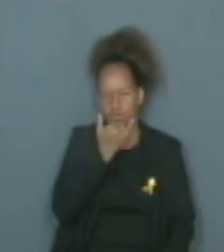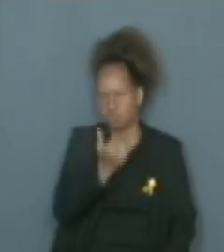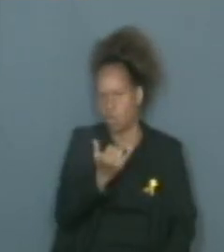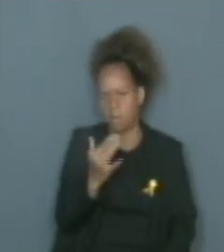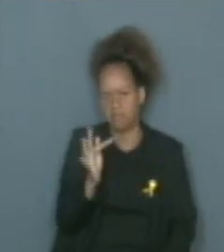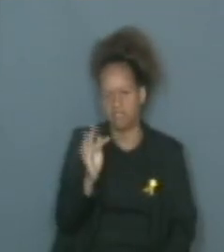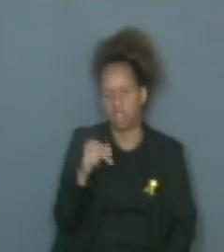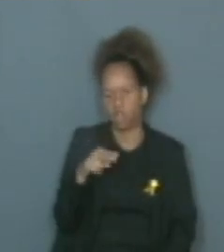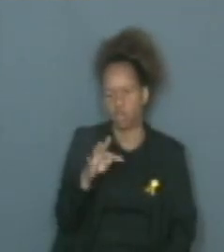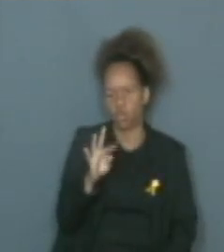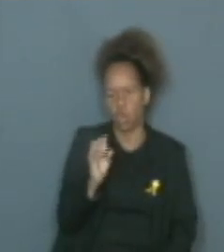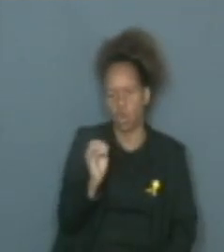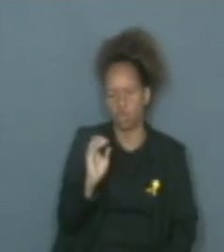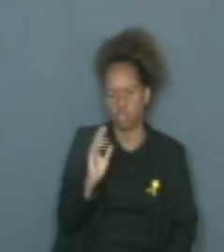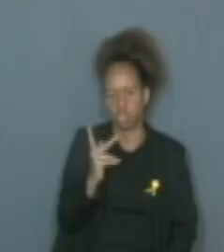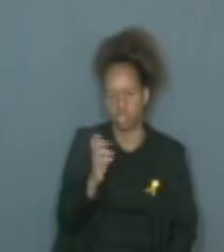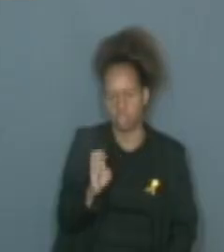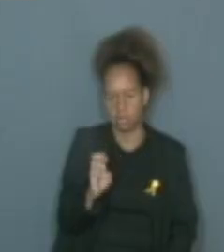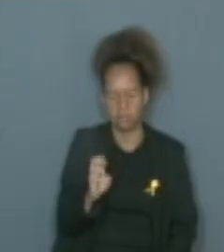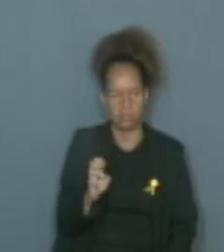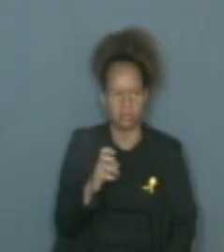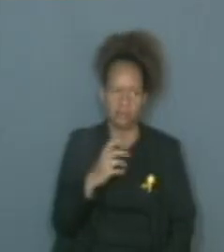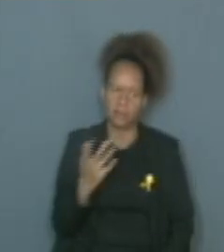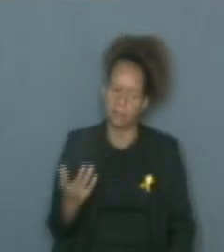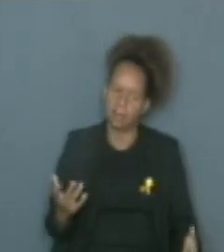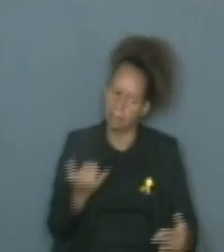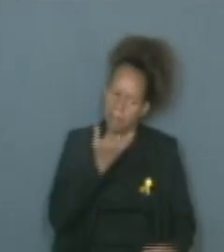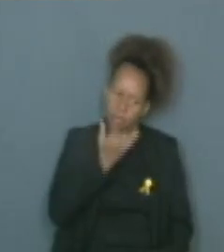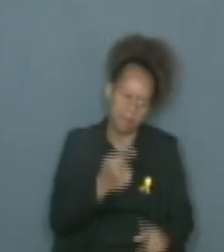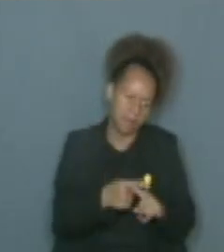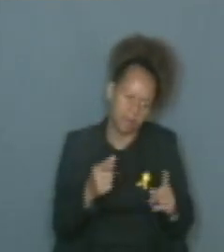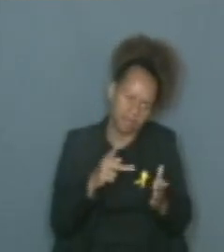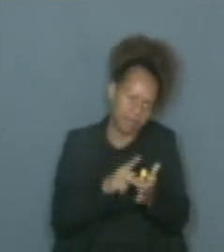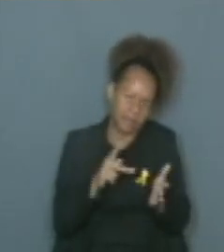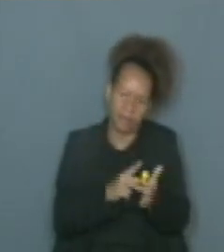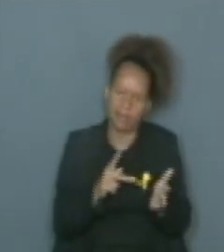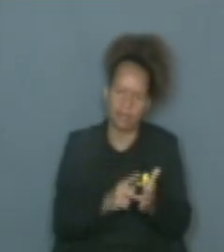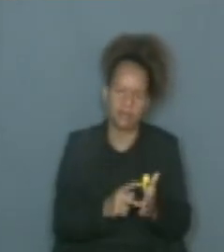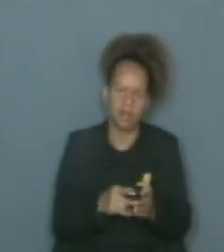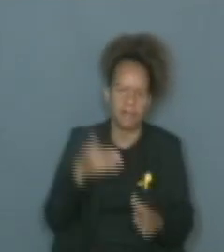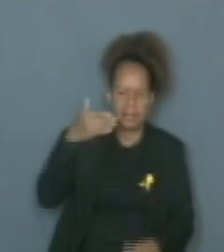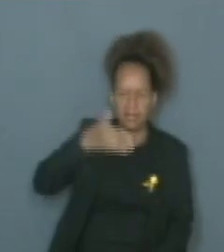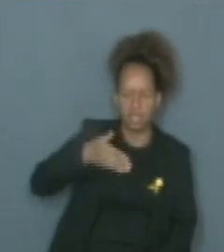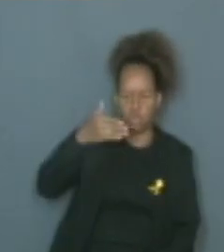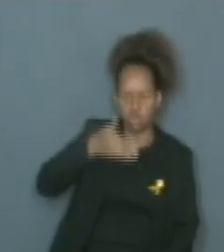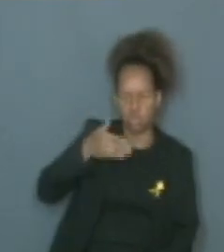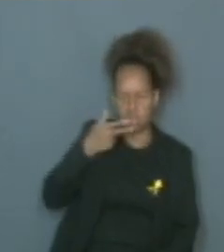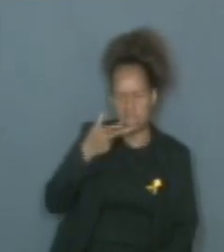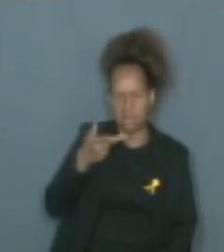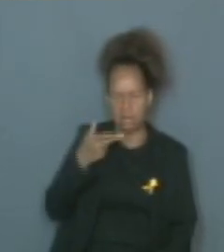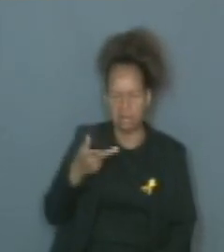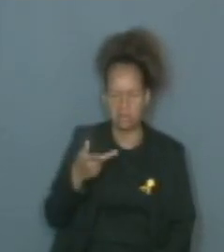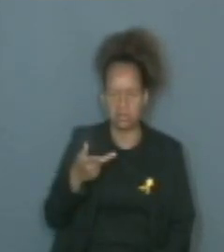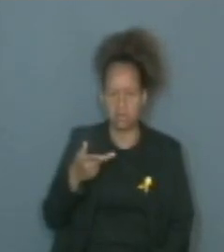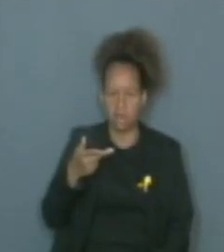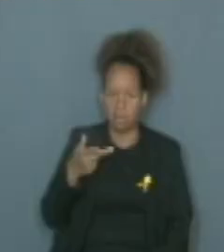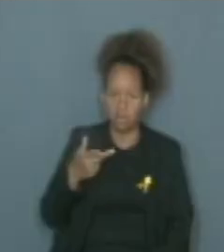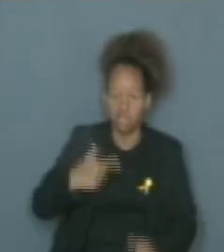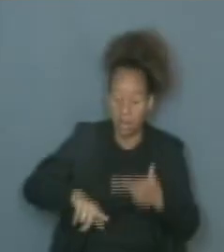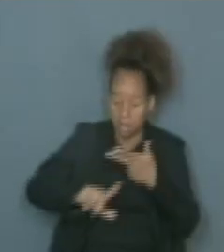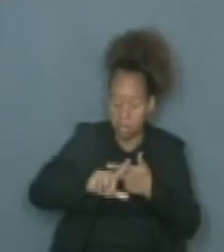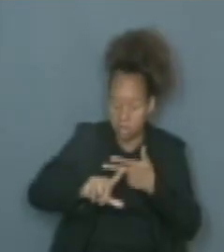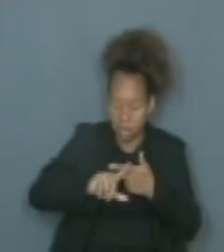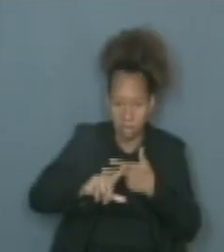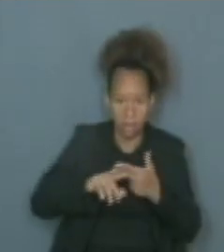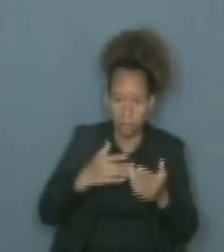perdoem trazer uma fala tão contundente, mas essa é a realidade. É um discurso de que nós somos casa, nós somos um